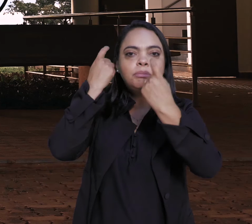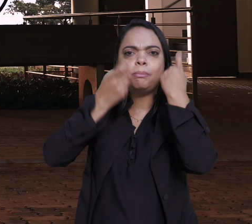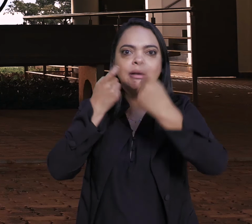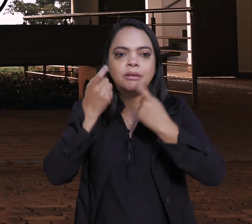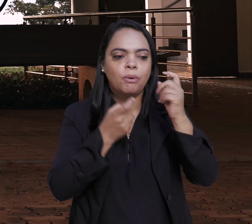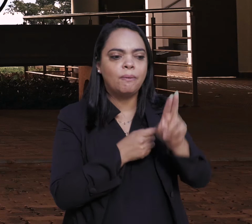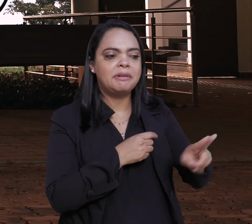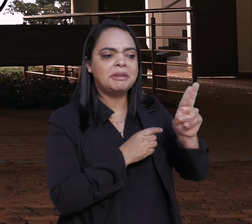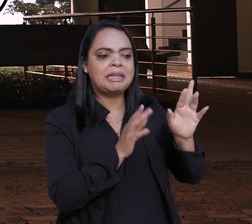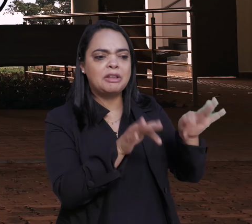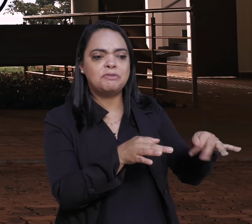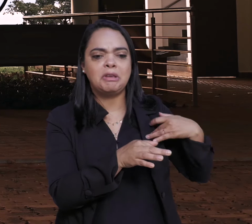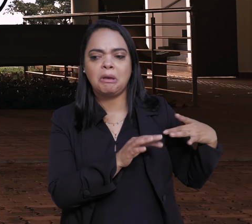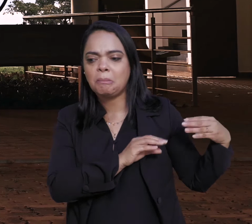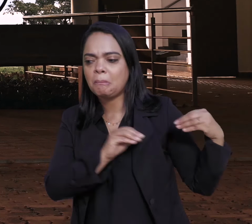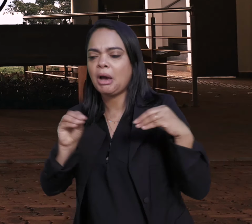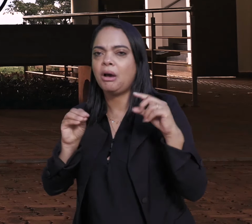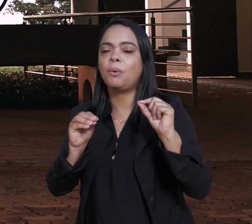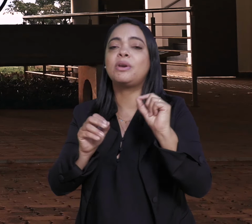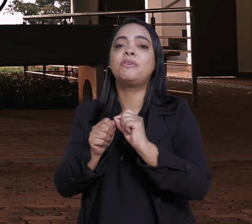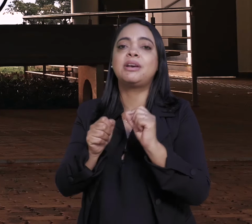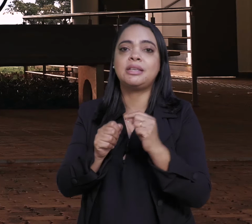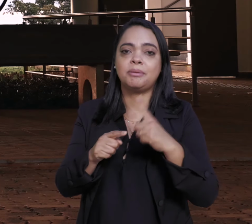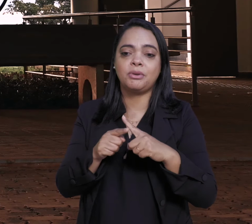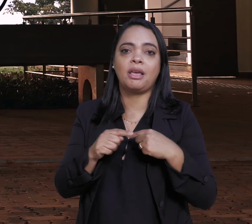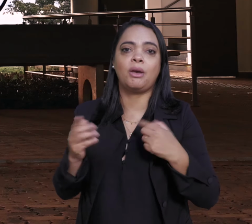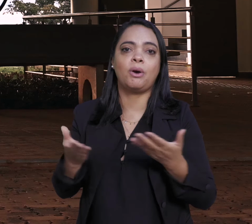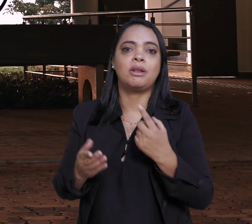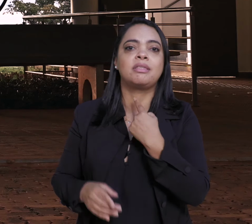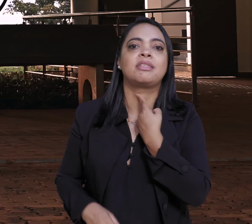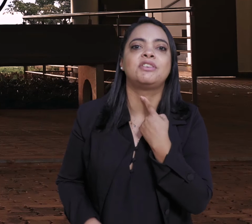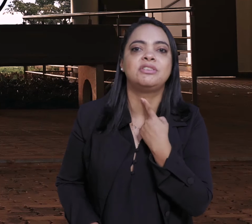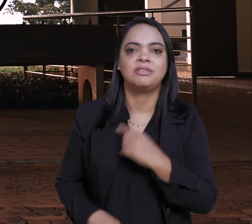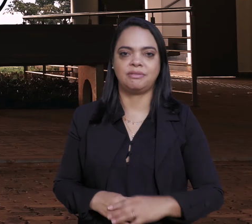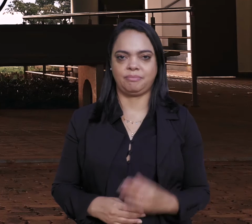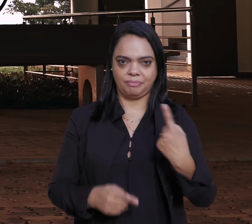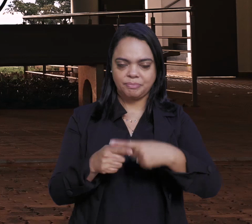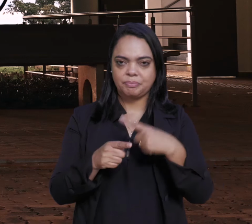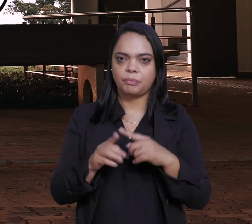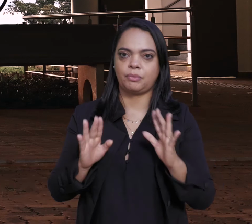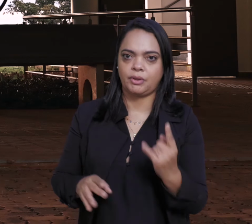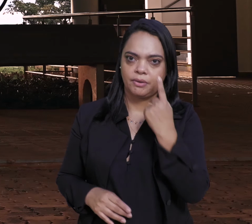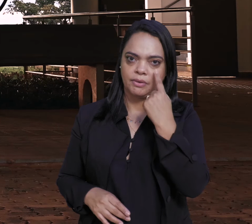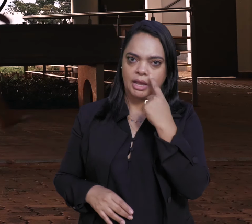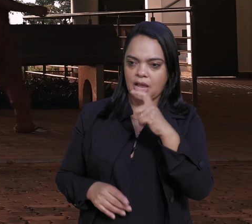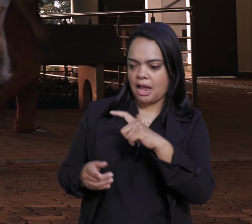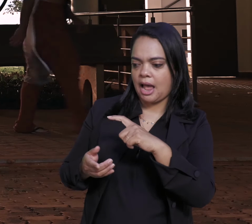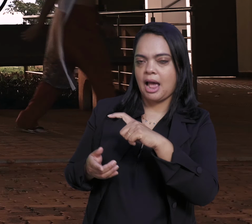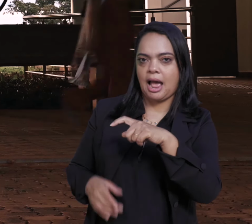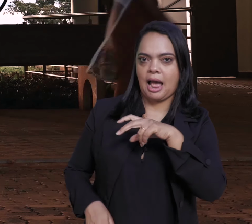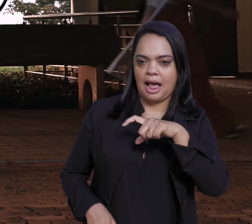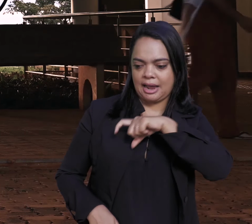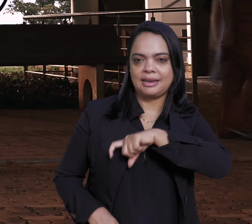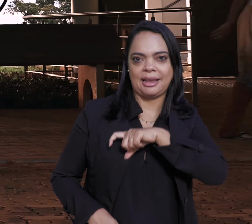saísse da universidade era justamente essa. E agora, o que, que eu vou fazer? Porque agora eu já sou travesti. Porque assim, ó, a carteirinha da UF tem que estar no